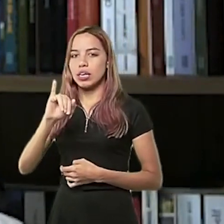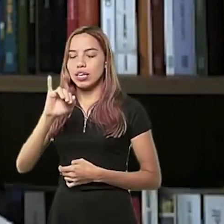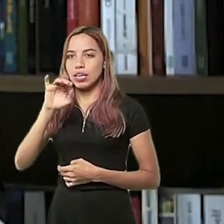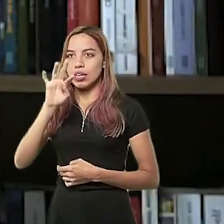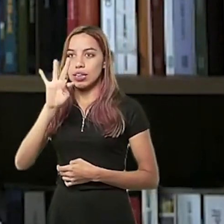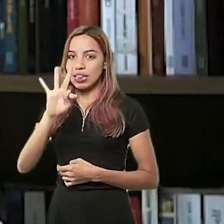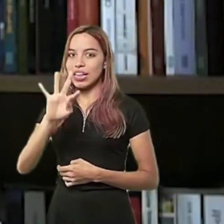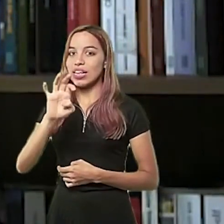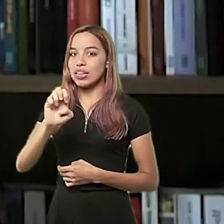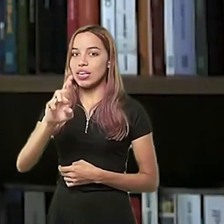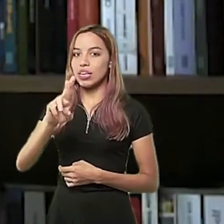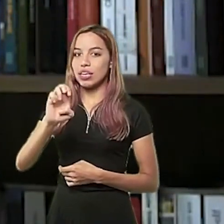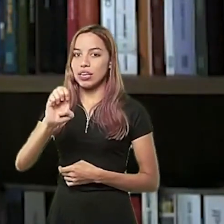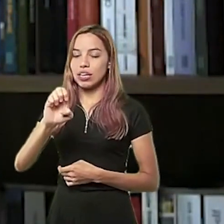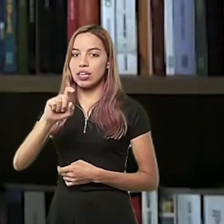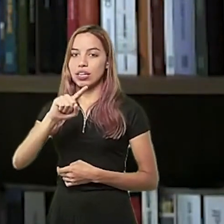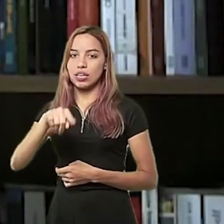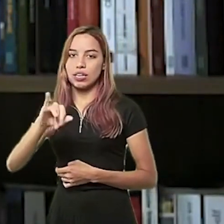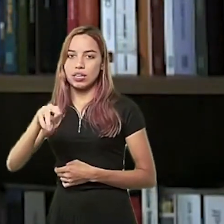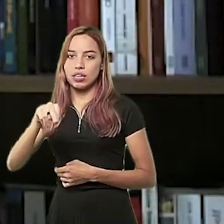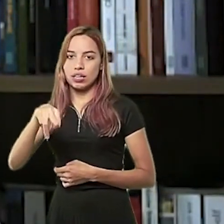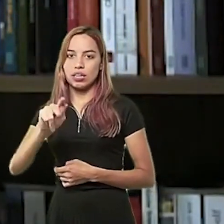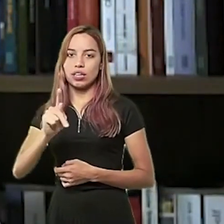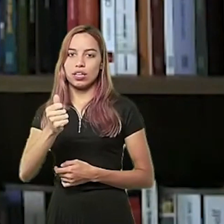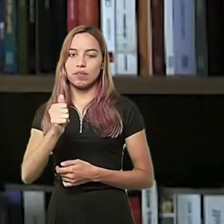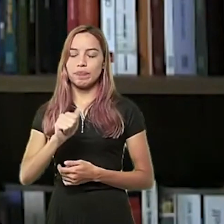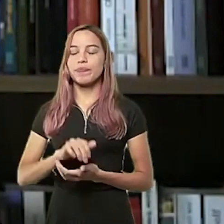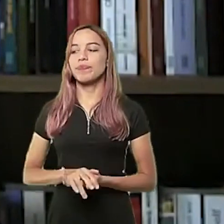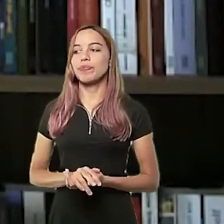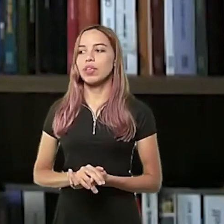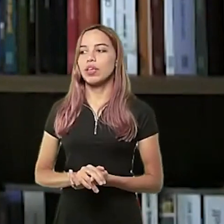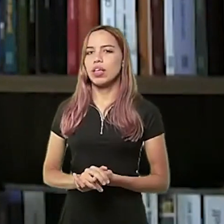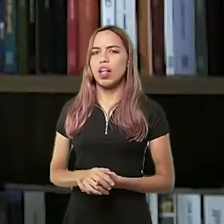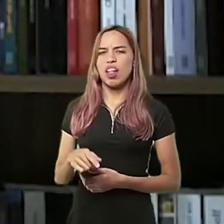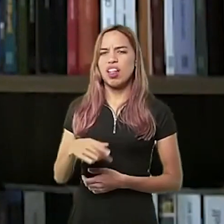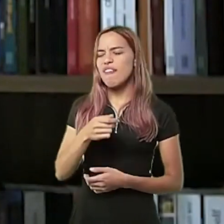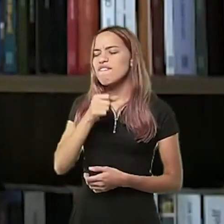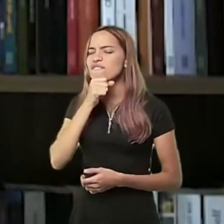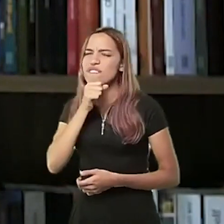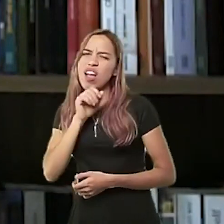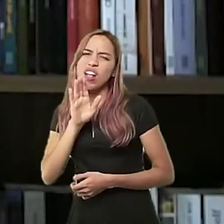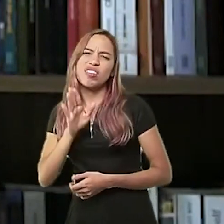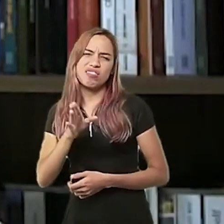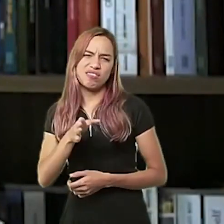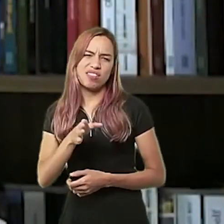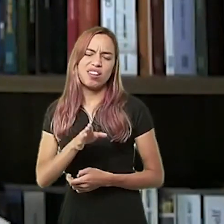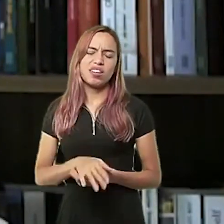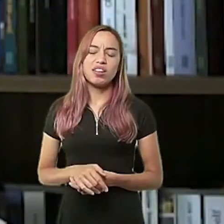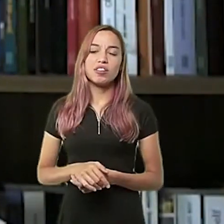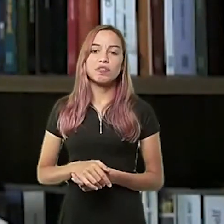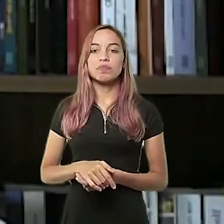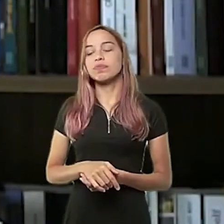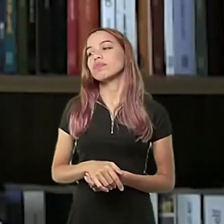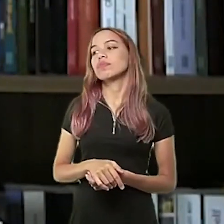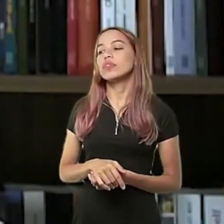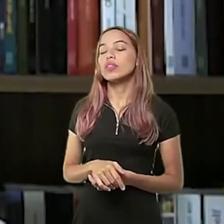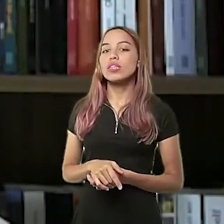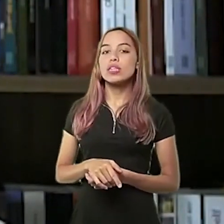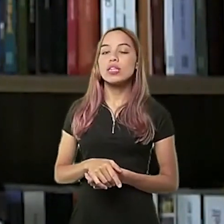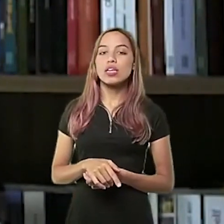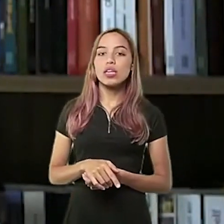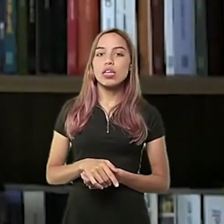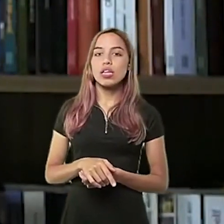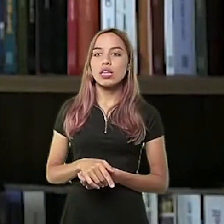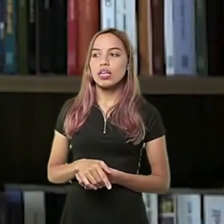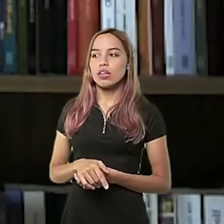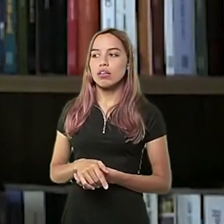estar aposentada porque ela já tinha mais idade, acho que estava perto de se aposentar. E ela